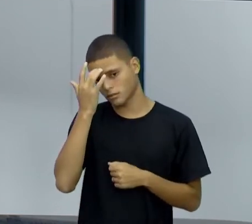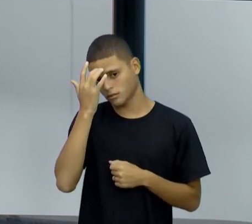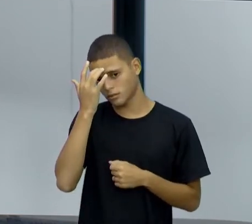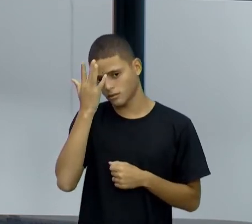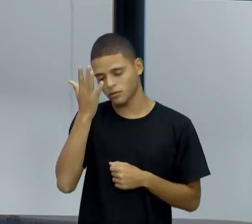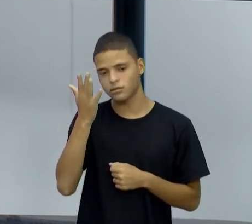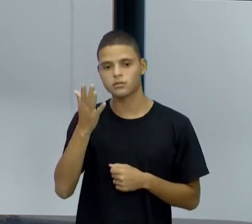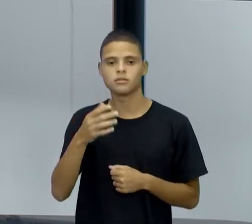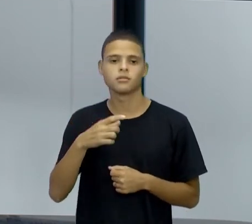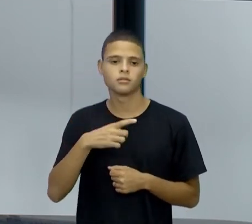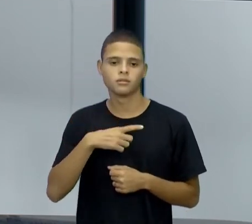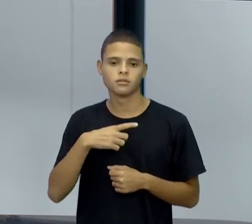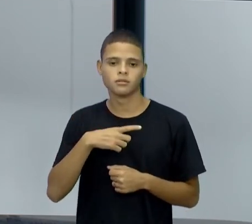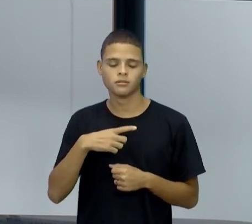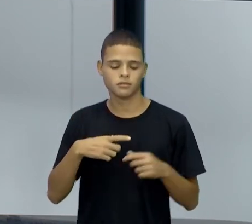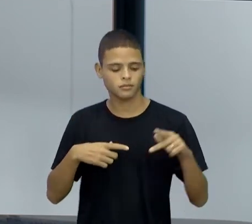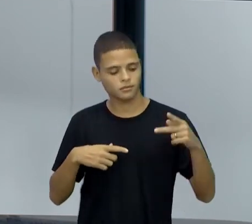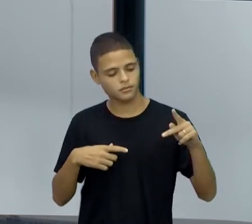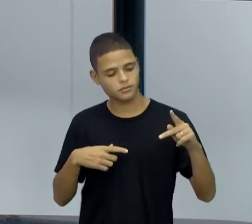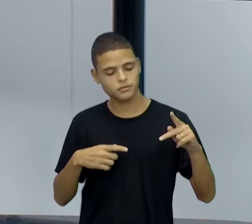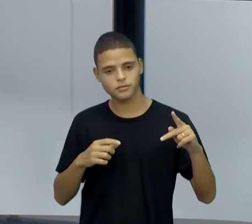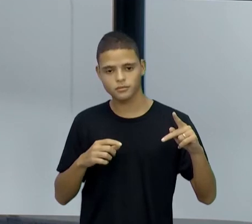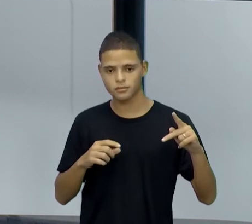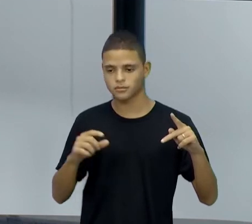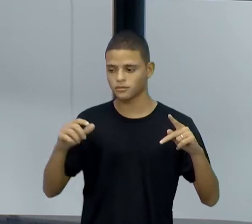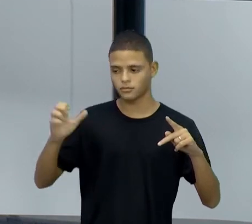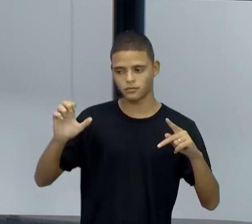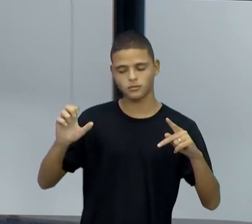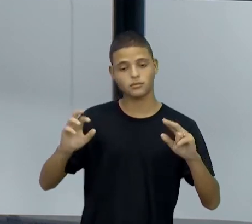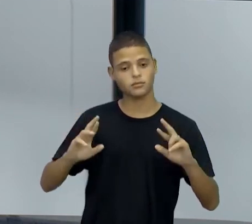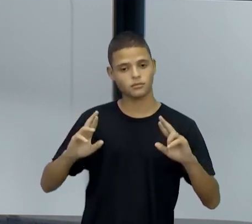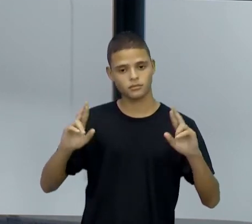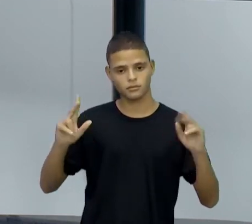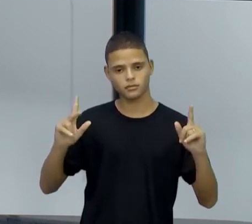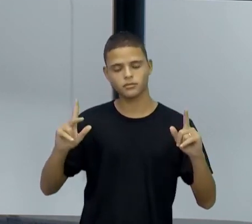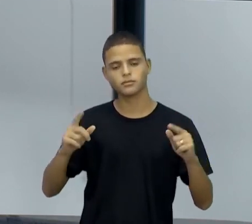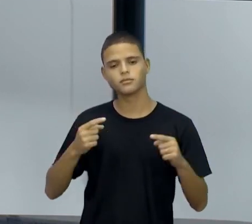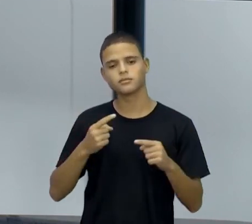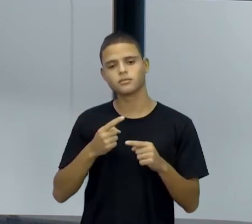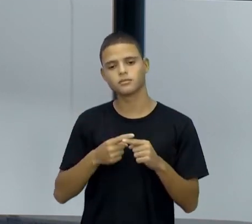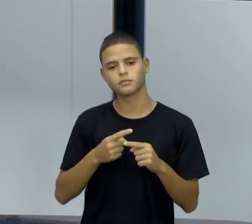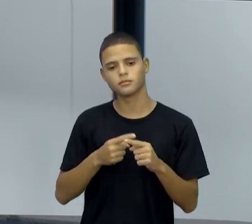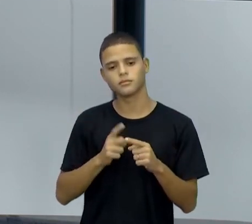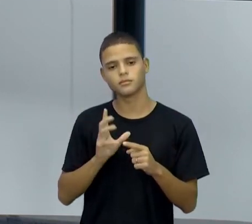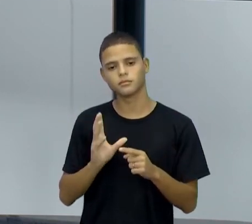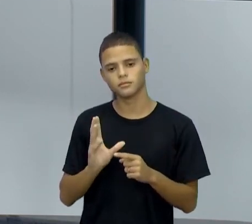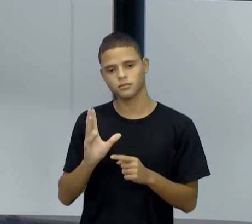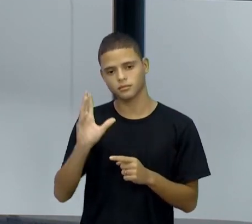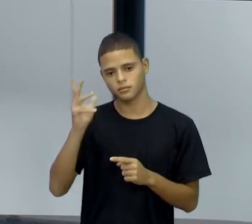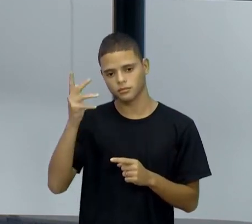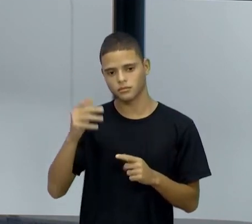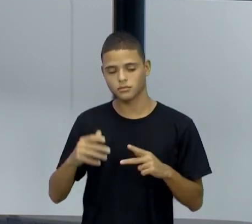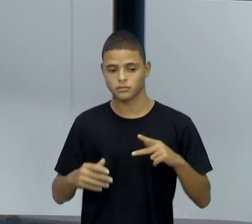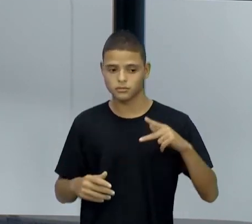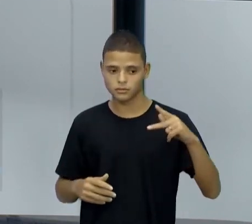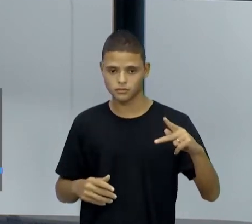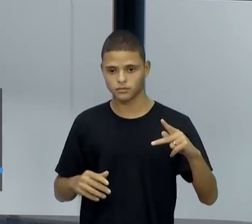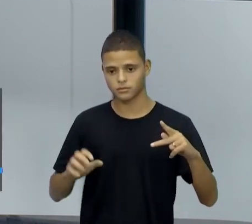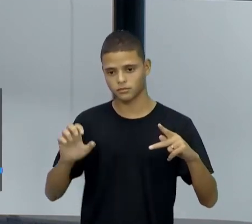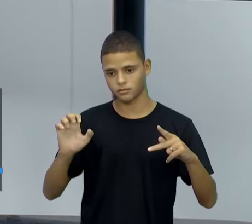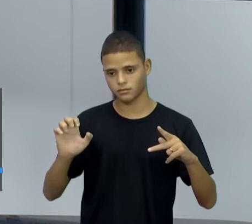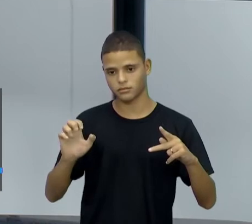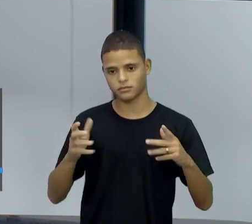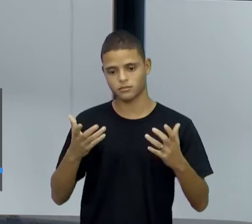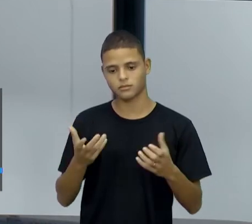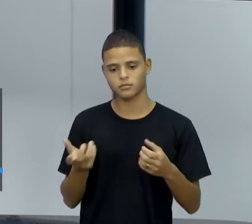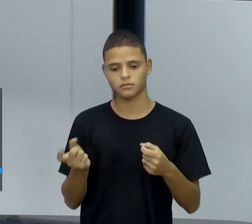essa quantidade de prótons diferente do elétron. Por quê? Quando acontece isso, os prótons e os elétrons querem